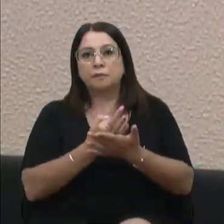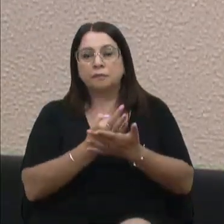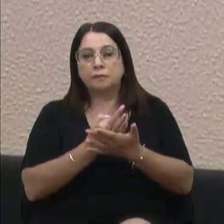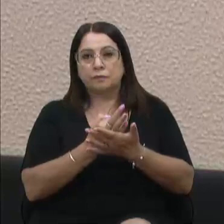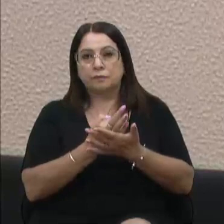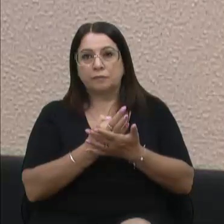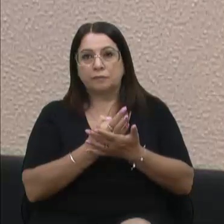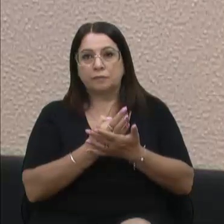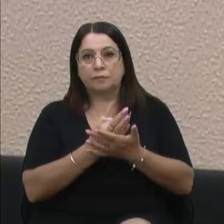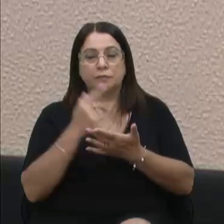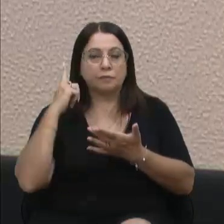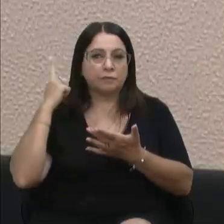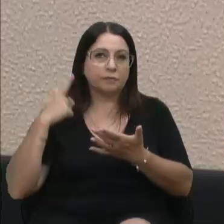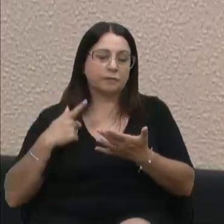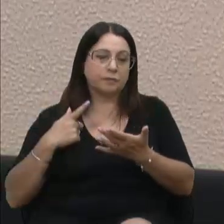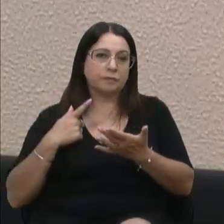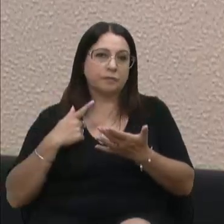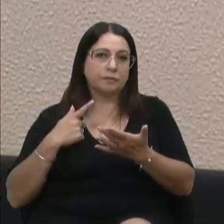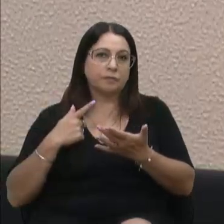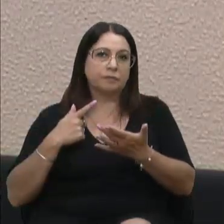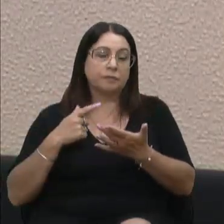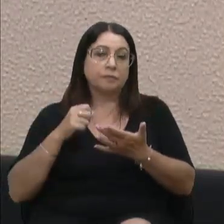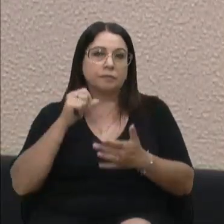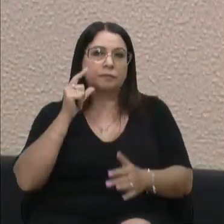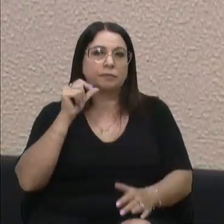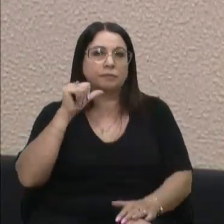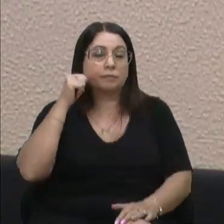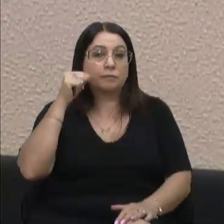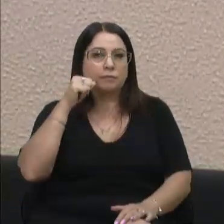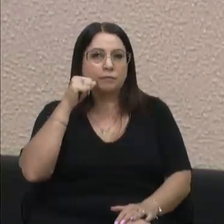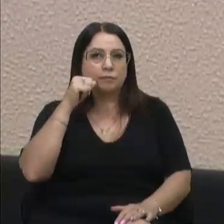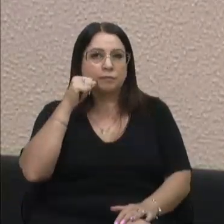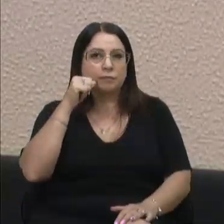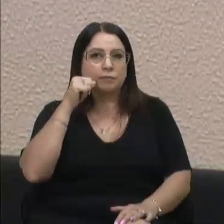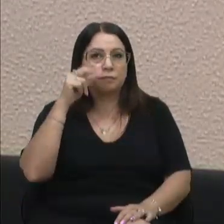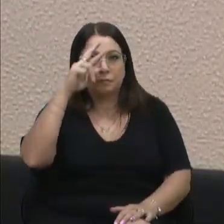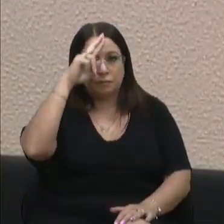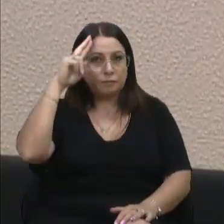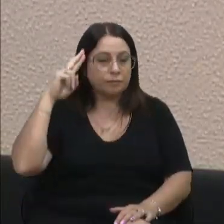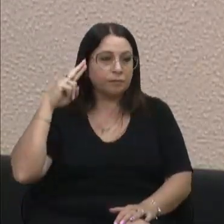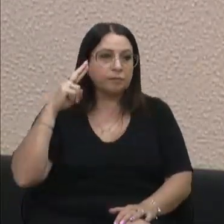de Gladys Frisso, Maurício Marcon e Rafael Bueno.